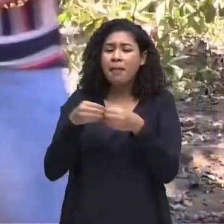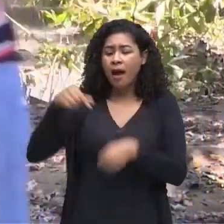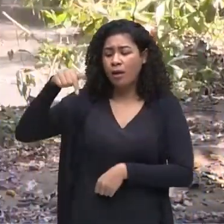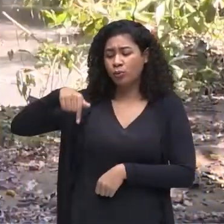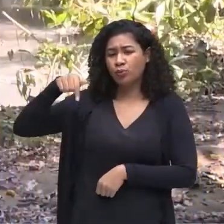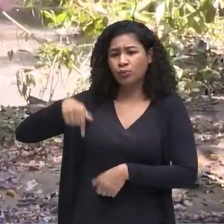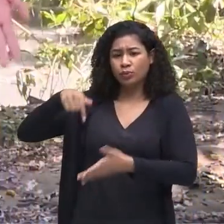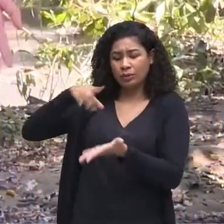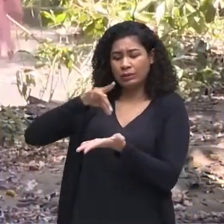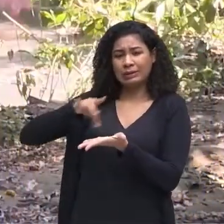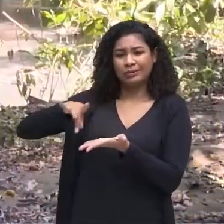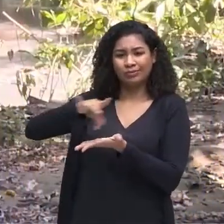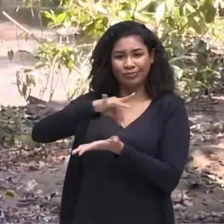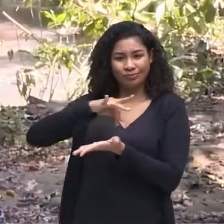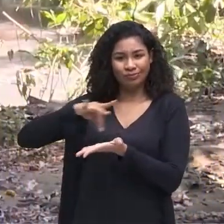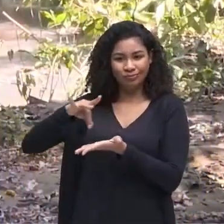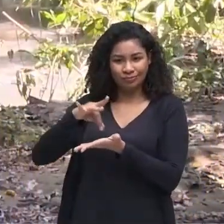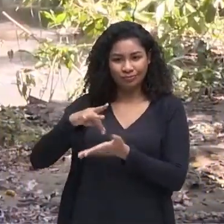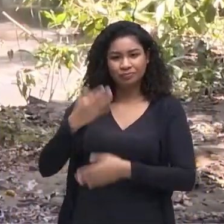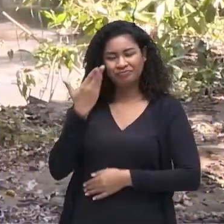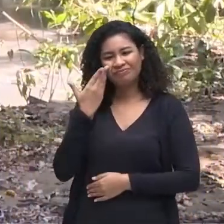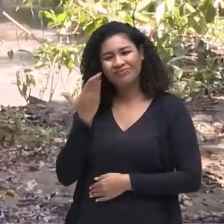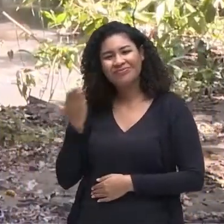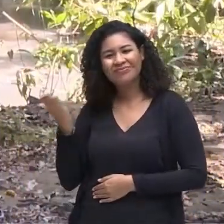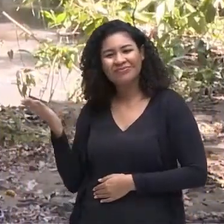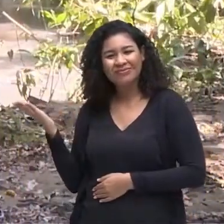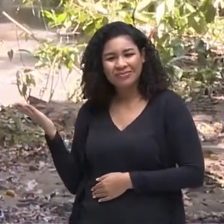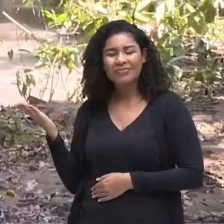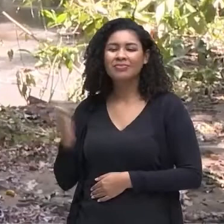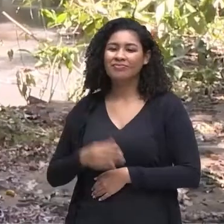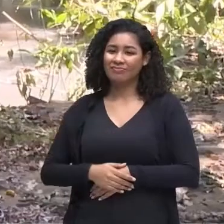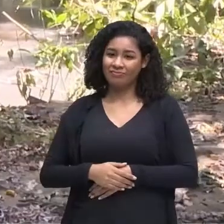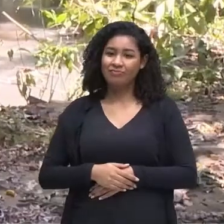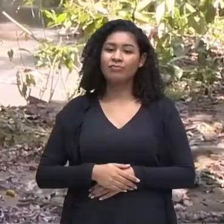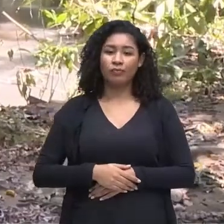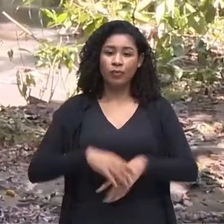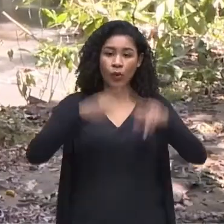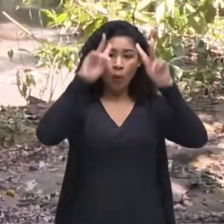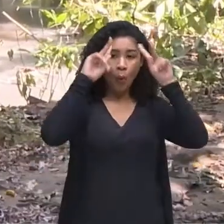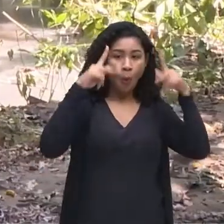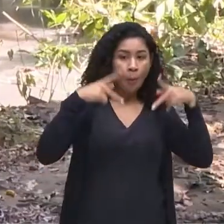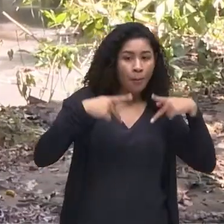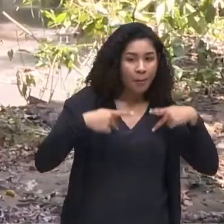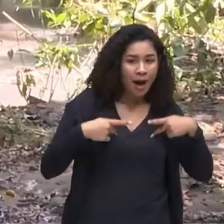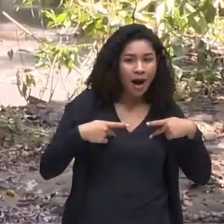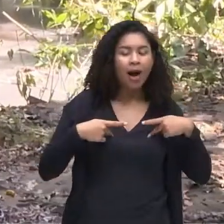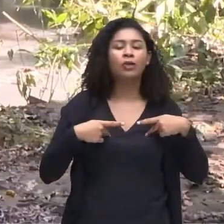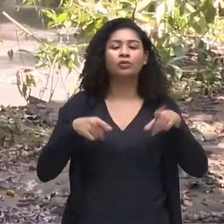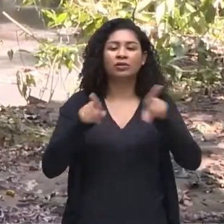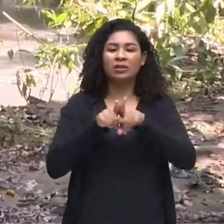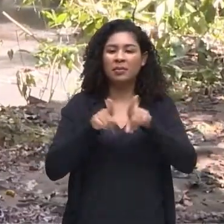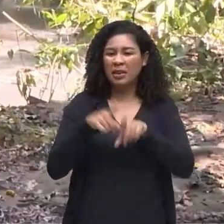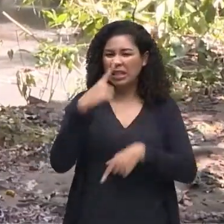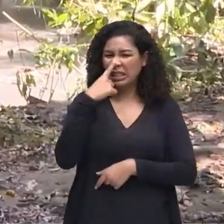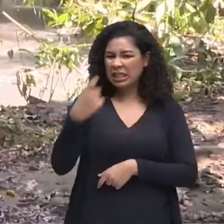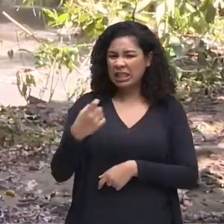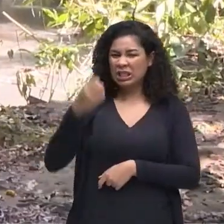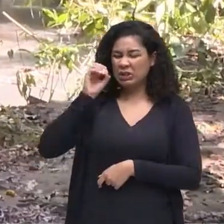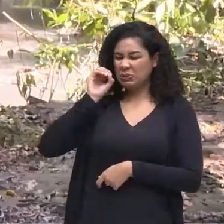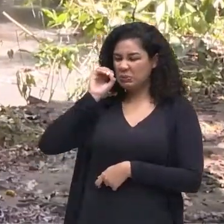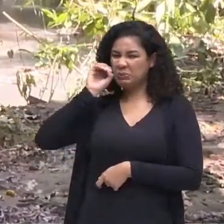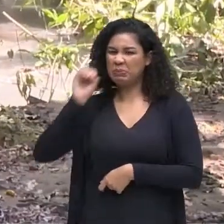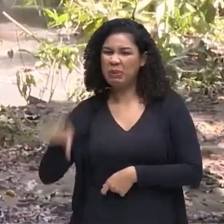Então aqui no igarapé a gente consegue perceber essa interferência através do homem, quando ele vai jogar o lixo